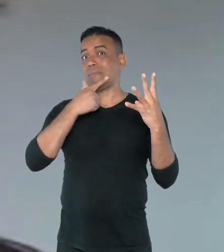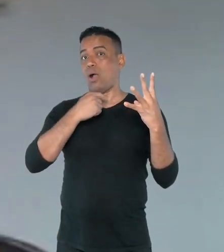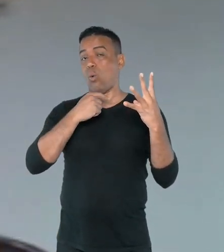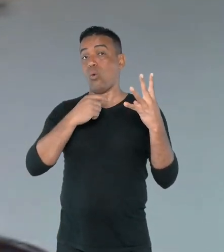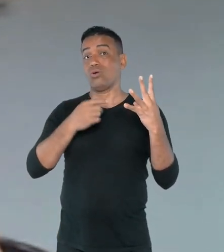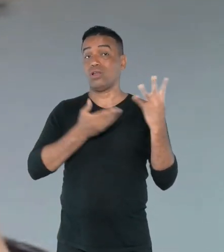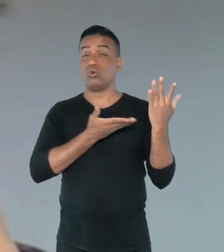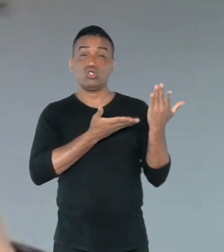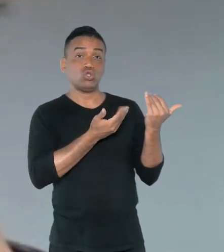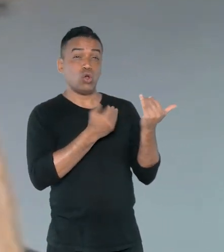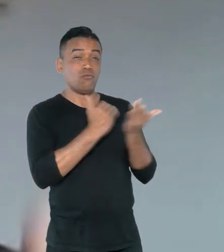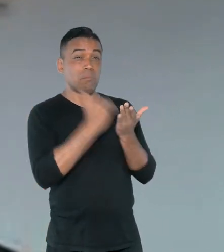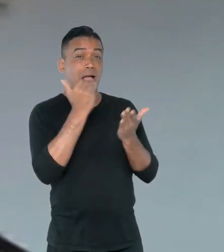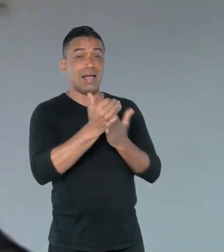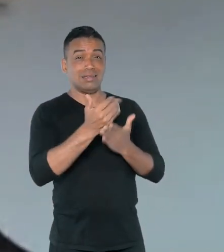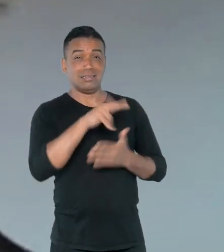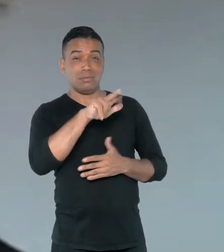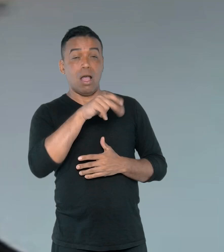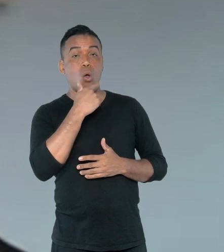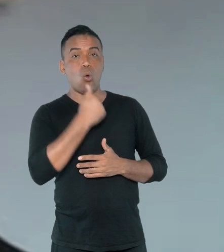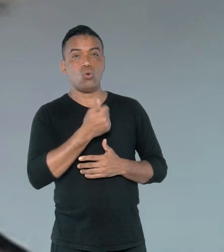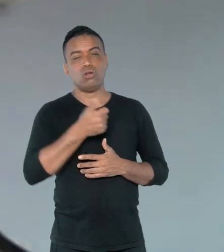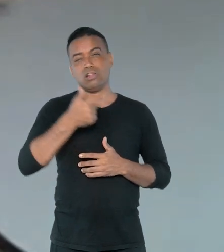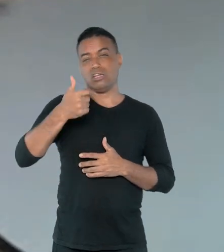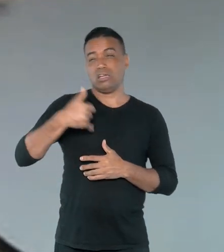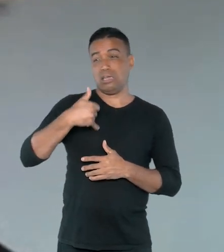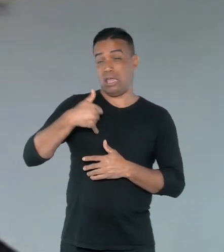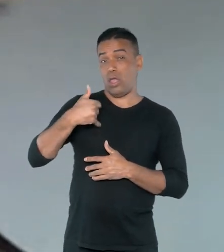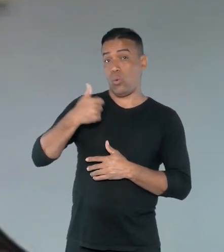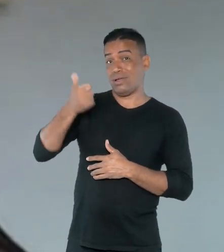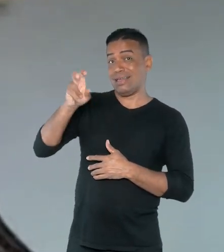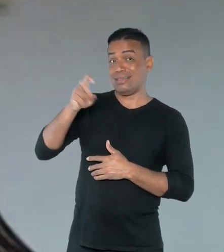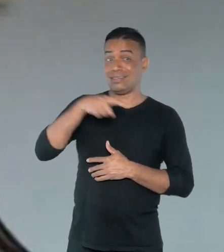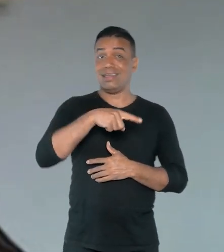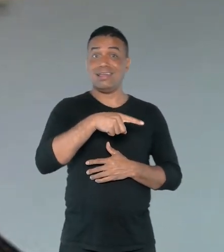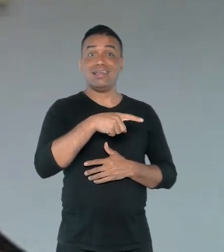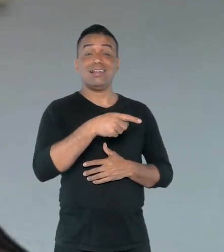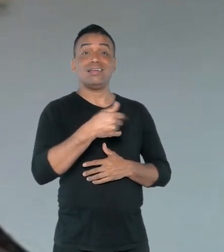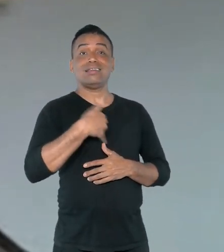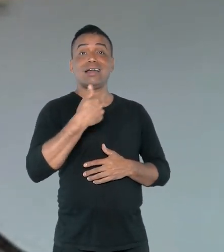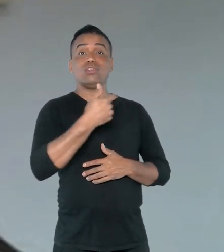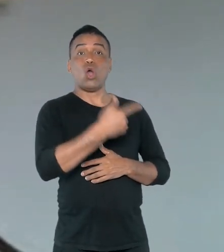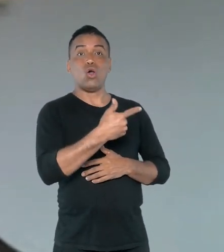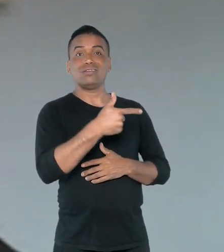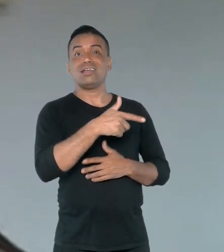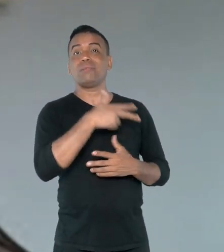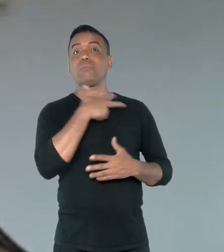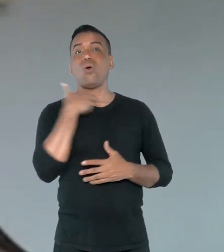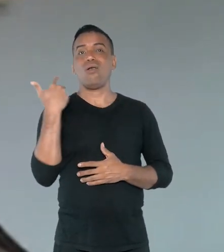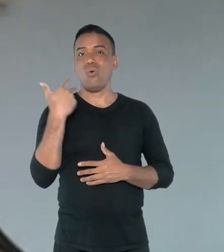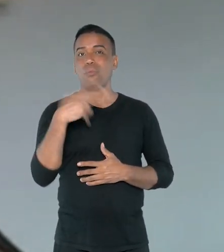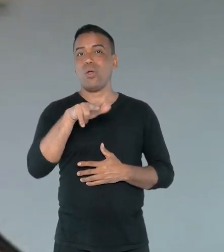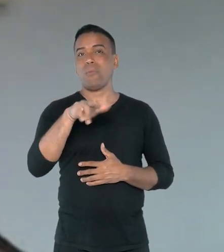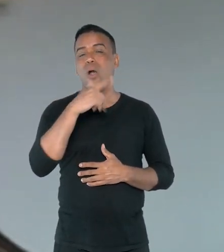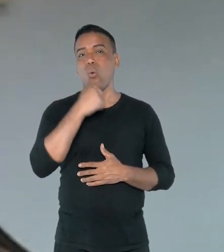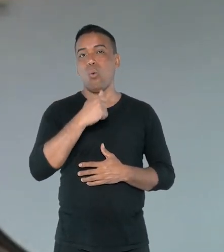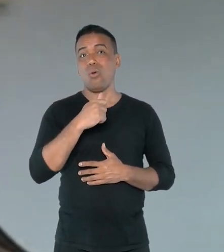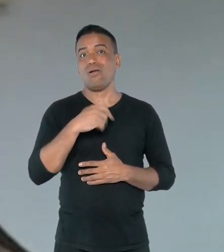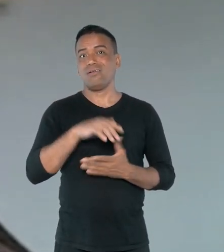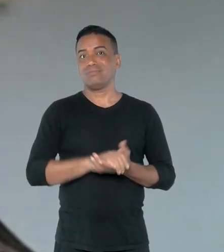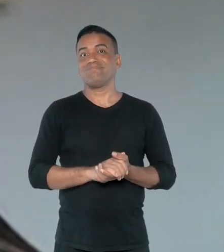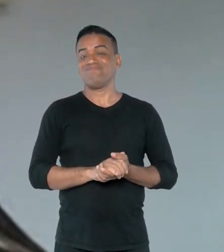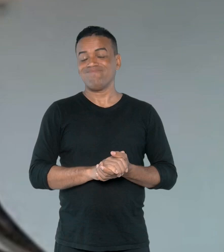novo, ele tinha na época 2 anos, eu tinha 15, ele faleceu. Ele sofreu um acidente